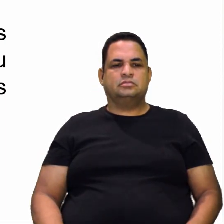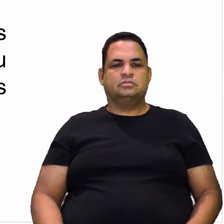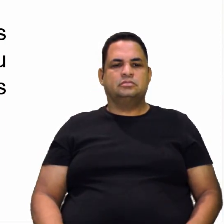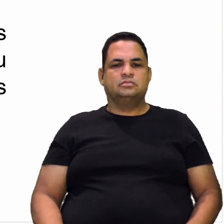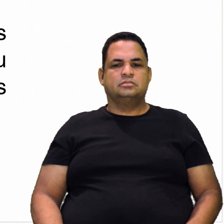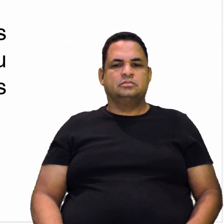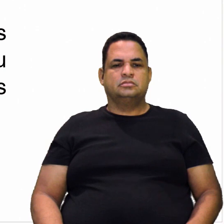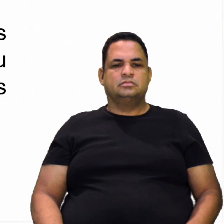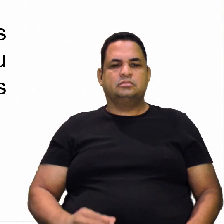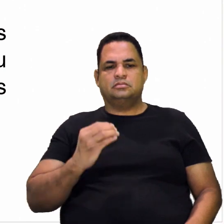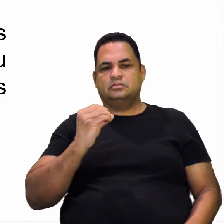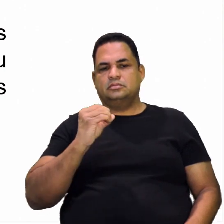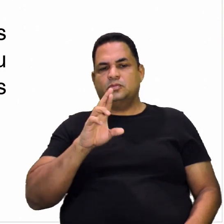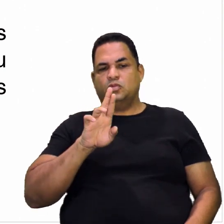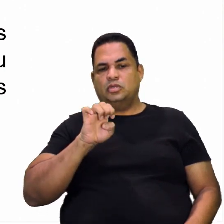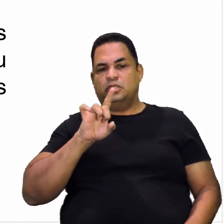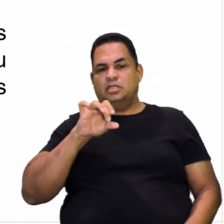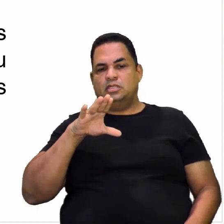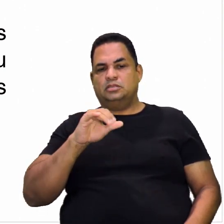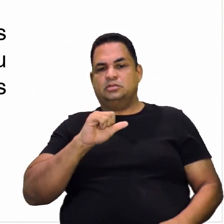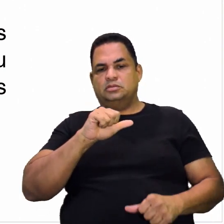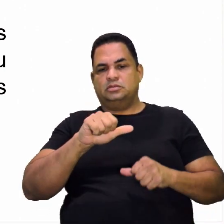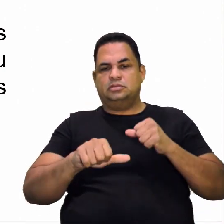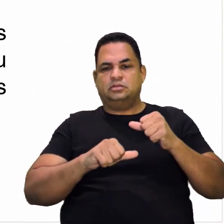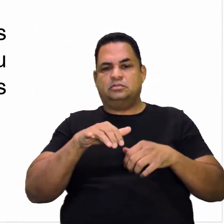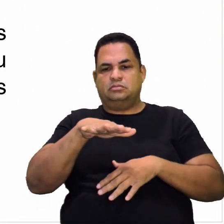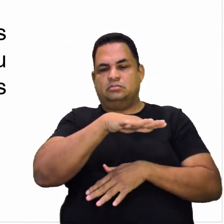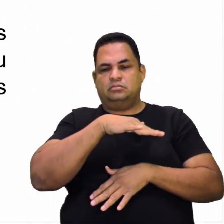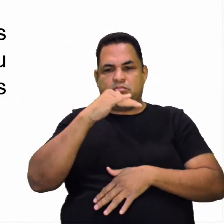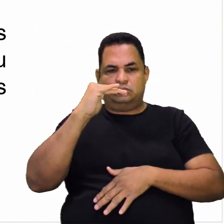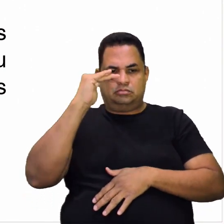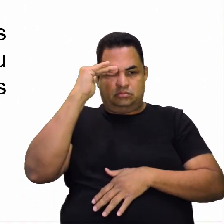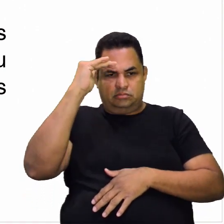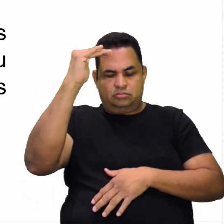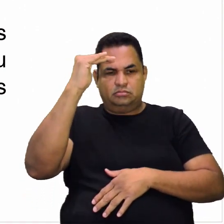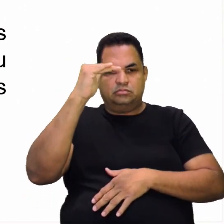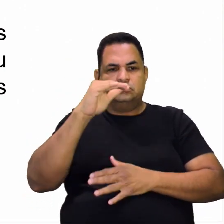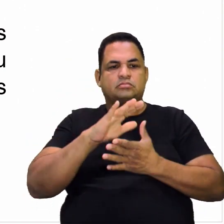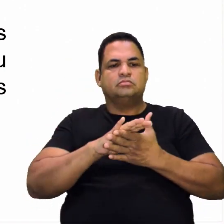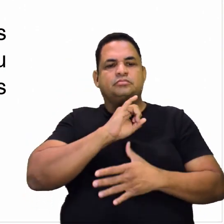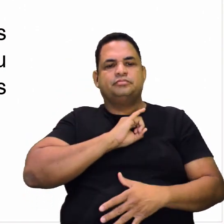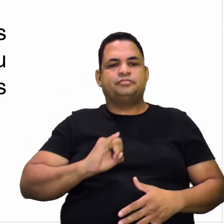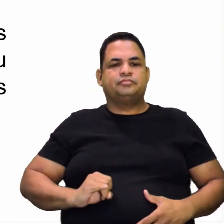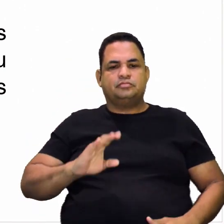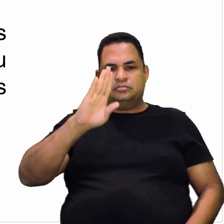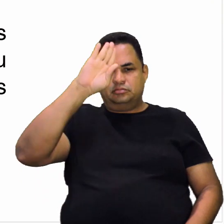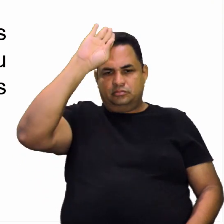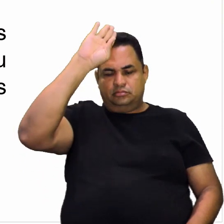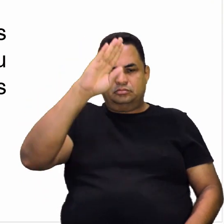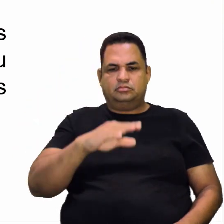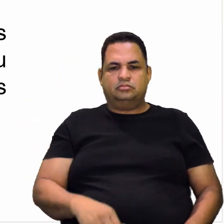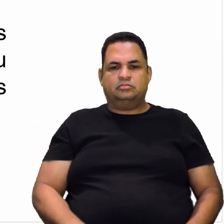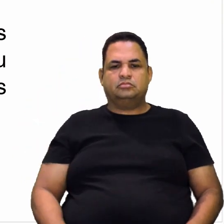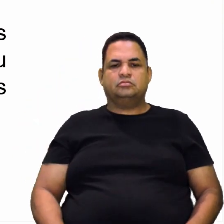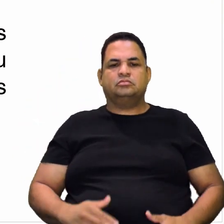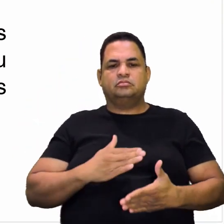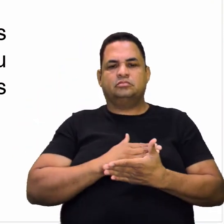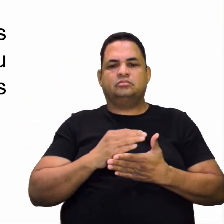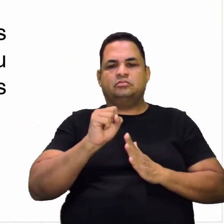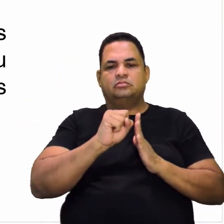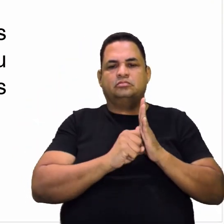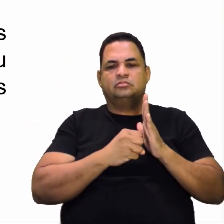O Oriente tornou-se área preponderante do Império Romano a partir do século